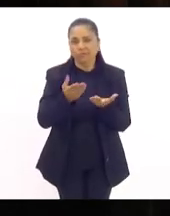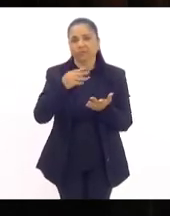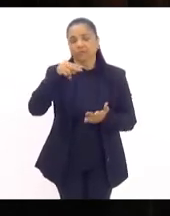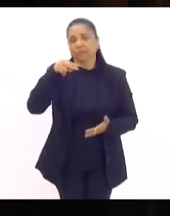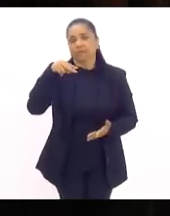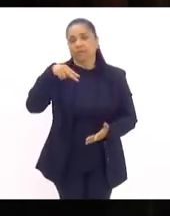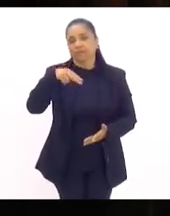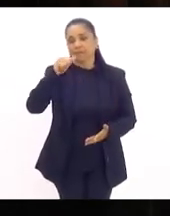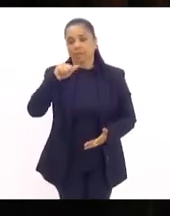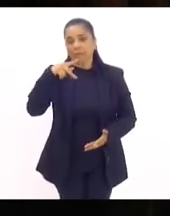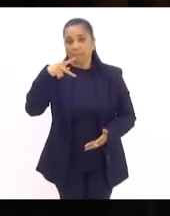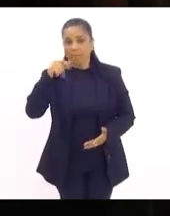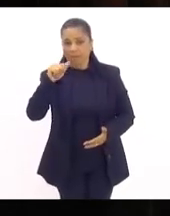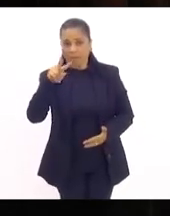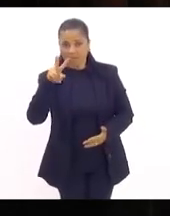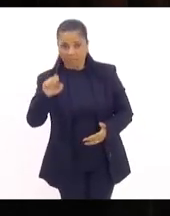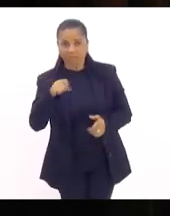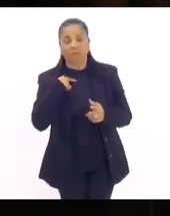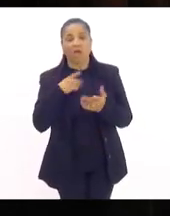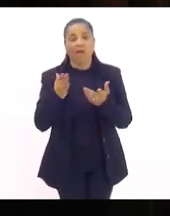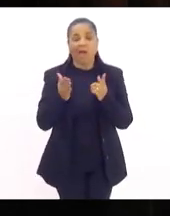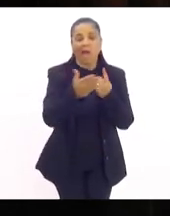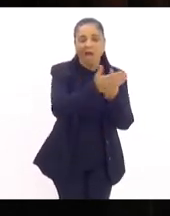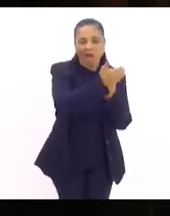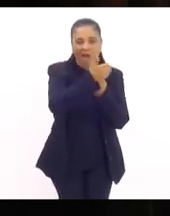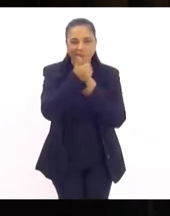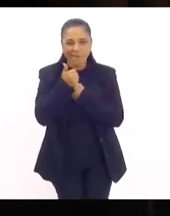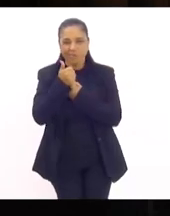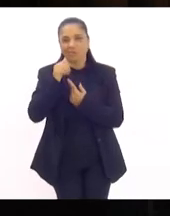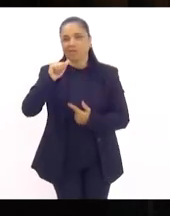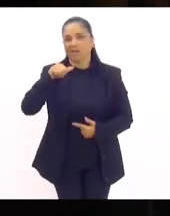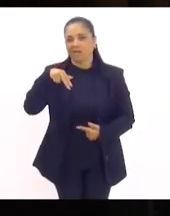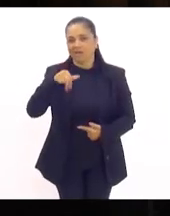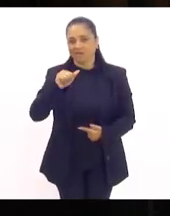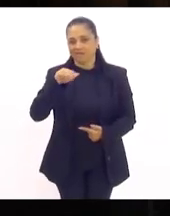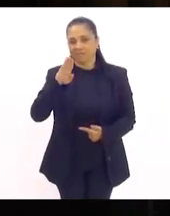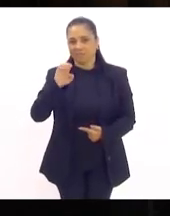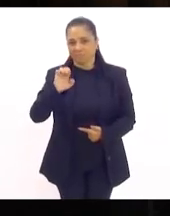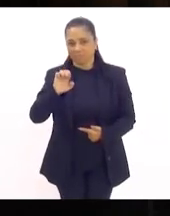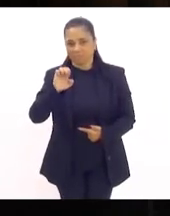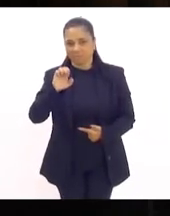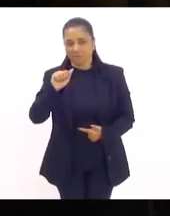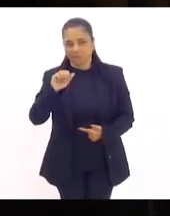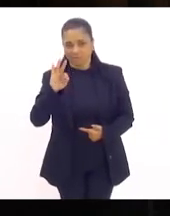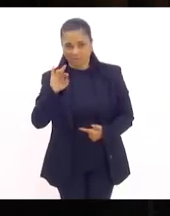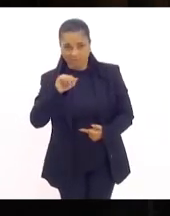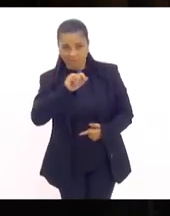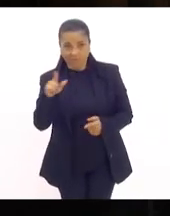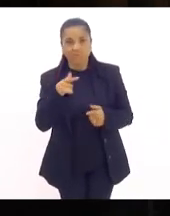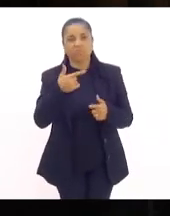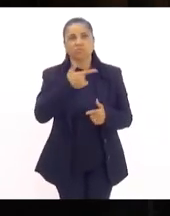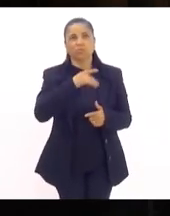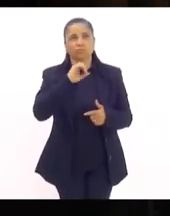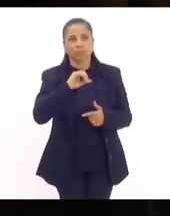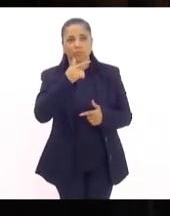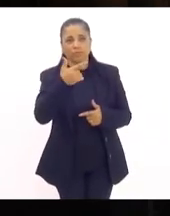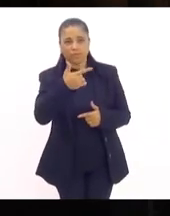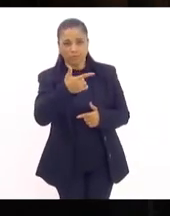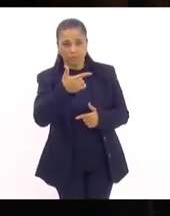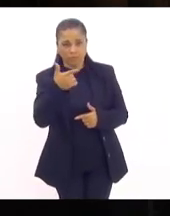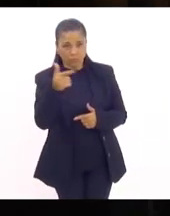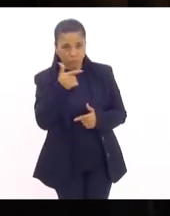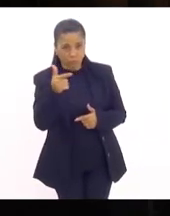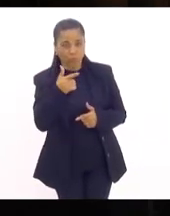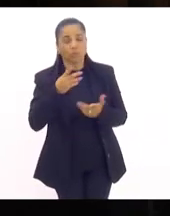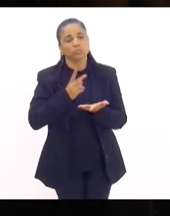acompanha a Beatriz com a indicação de acolhimento que nós fizemos ainda em 2022, e agora em 2023 a gente